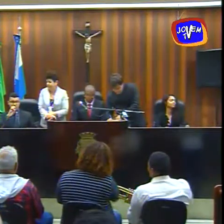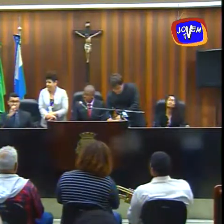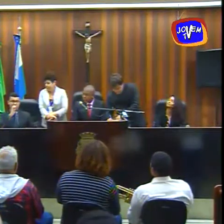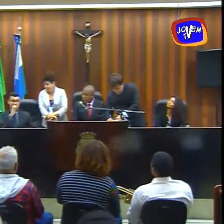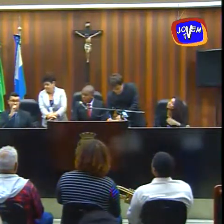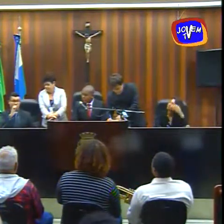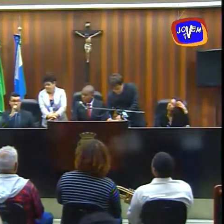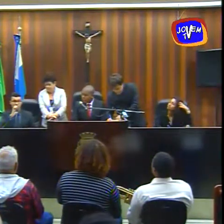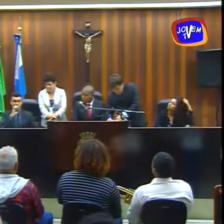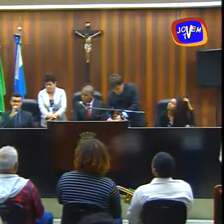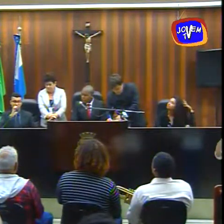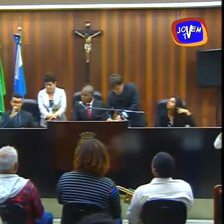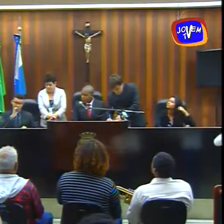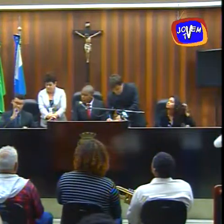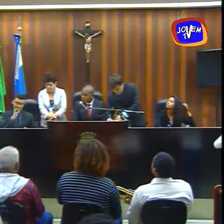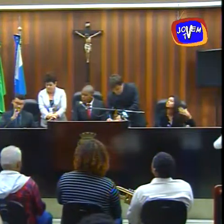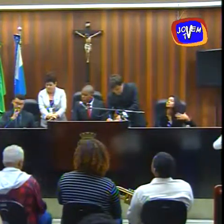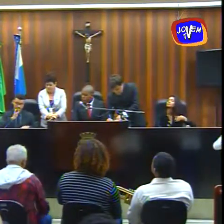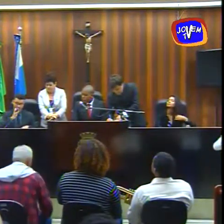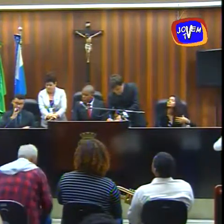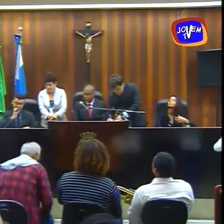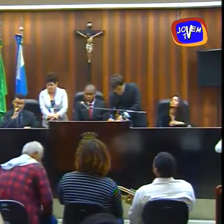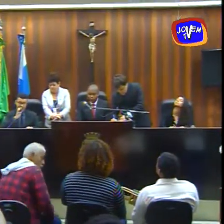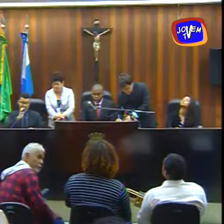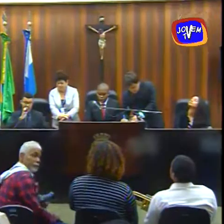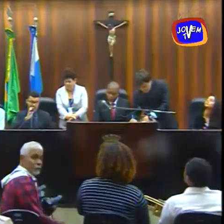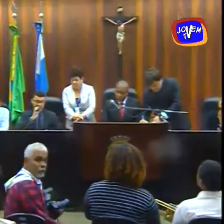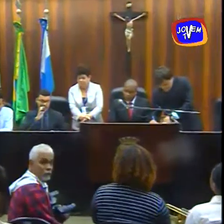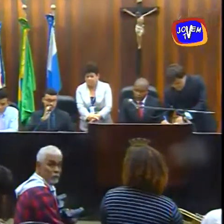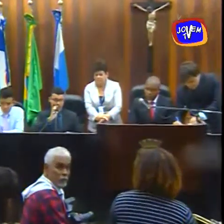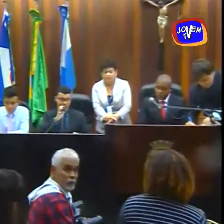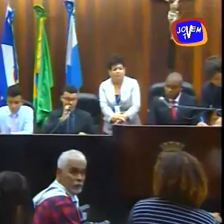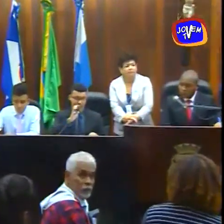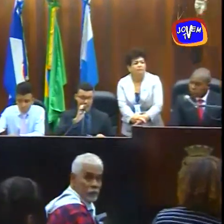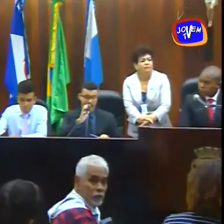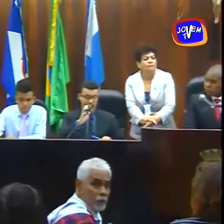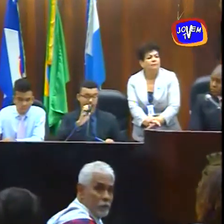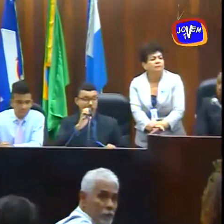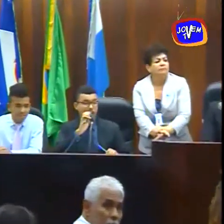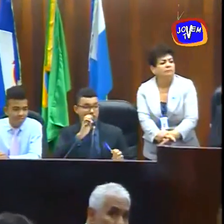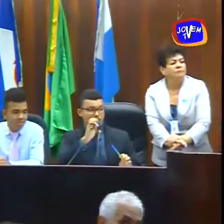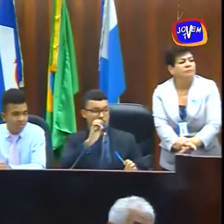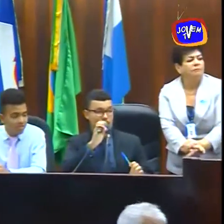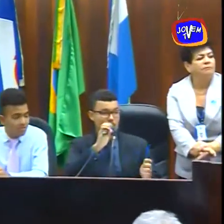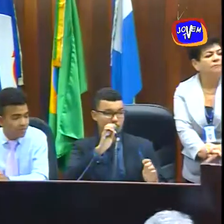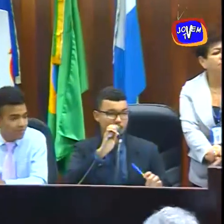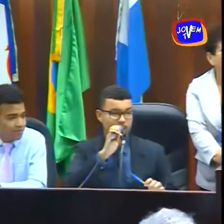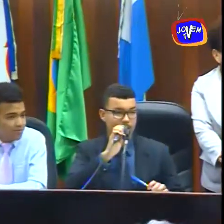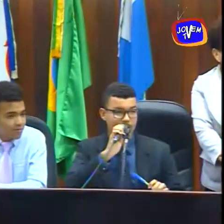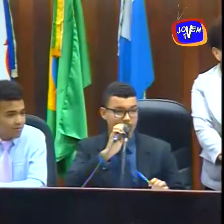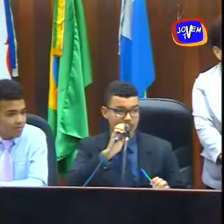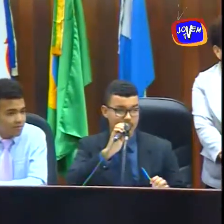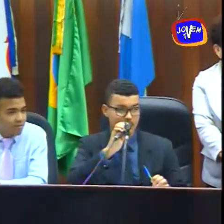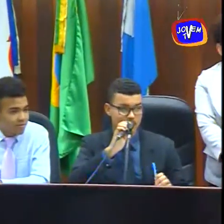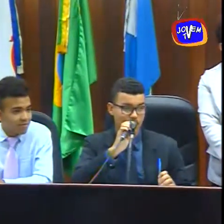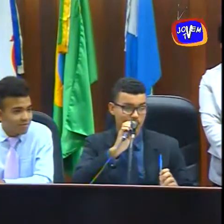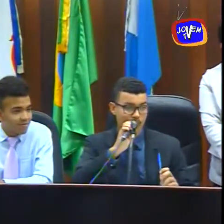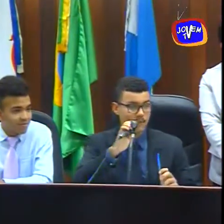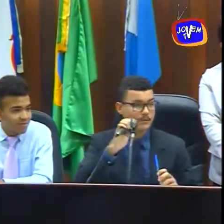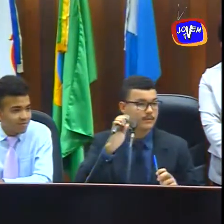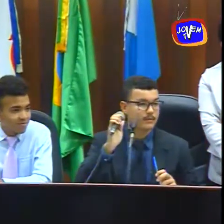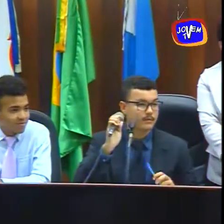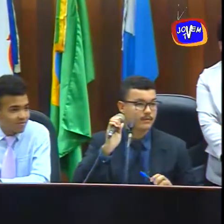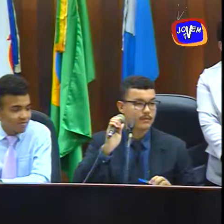Dando prosseguimento, dos 9 vereadores presentes, quem se candidatará e candidatará a primeiro secretário da mesa de